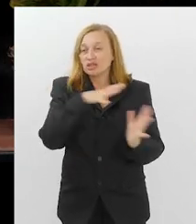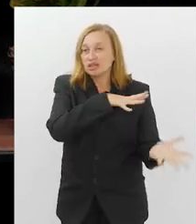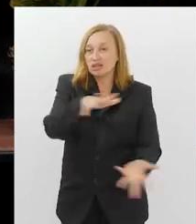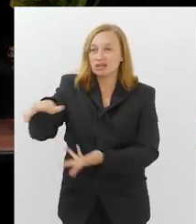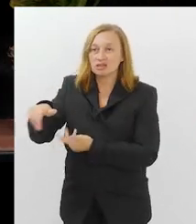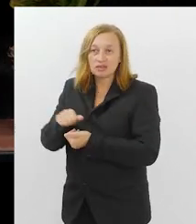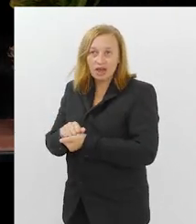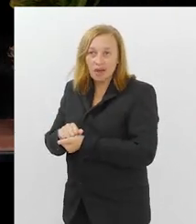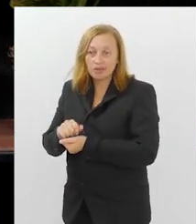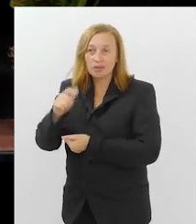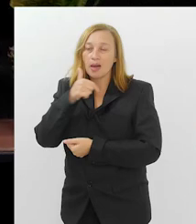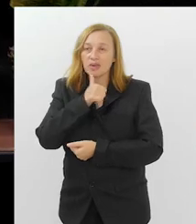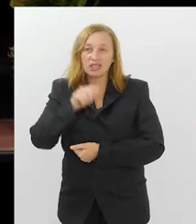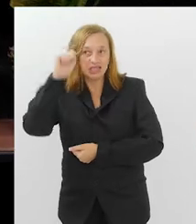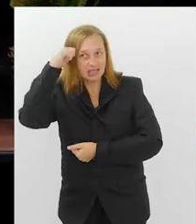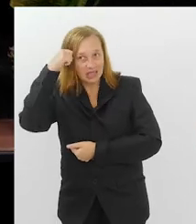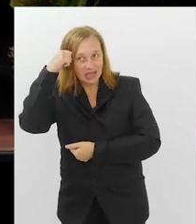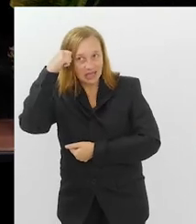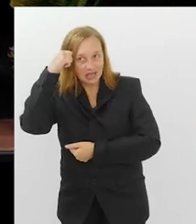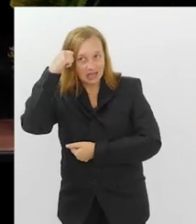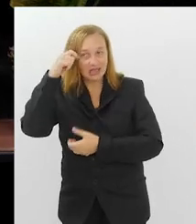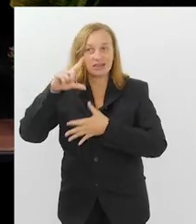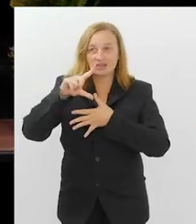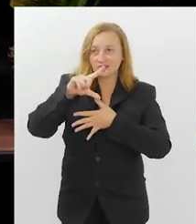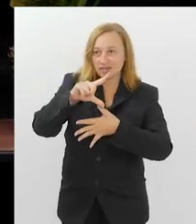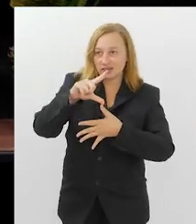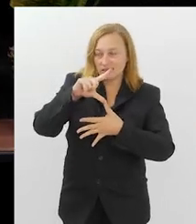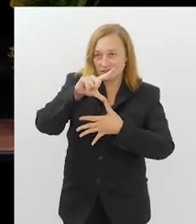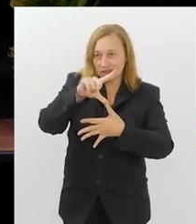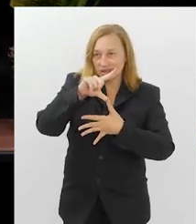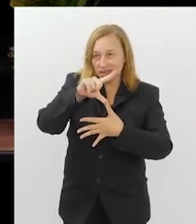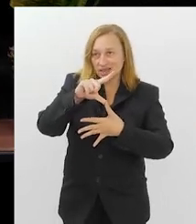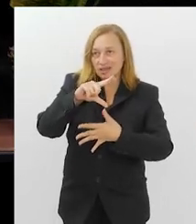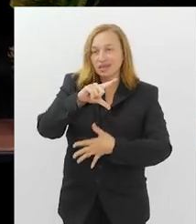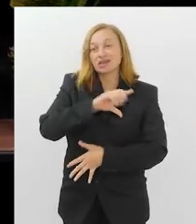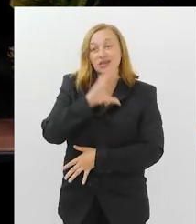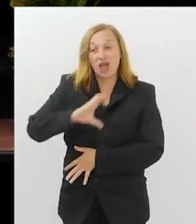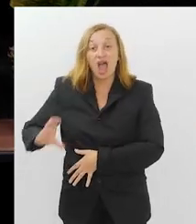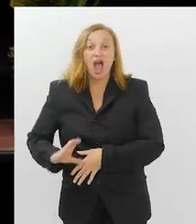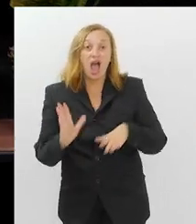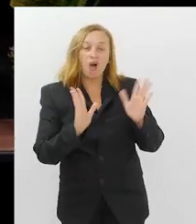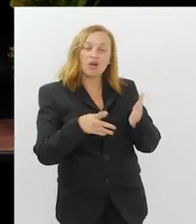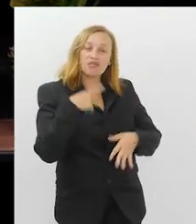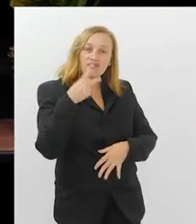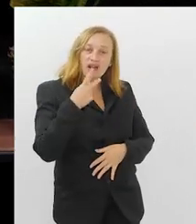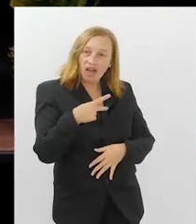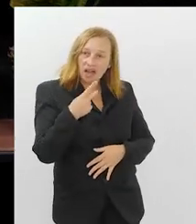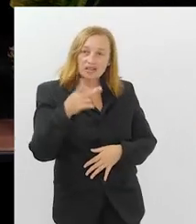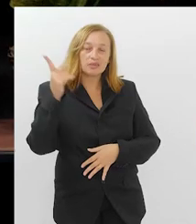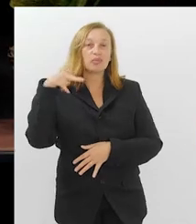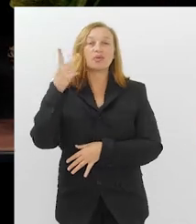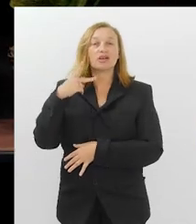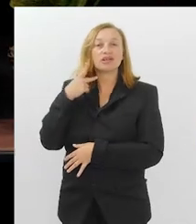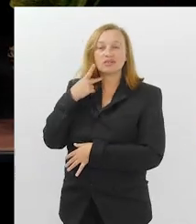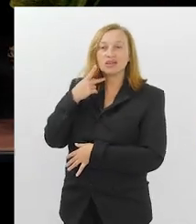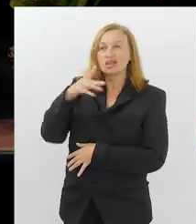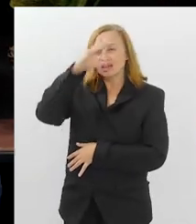Latino-Americana e Caribenha. Vamos pegando a grande reta do programa aqui, mas é importante a gente falar da Procuradoria, tia Ju, que foi